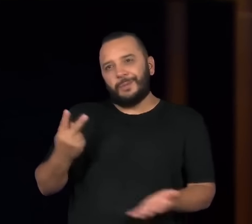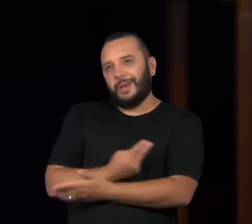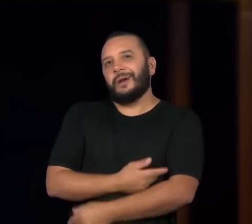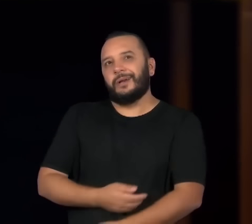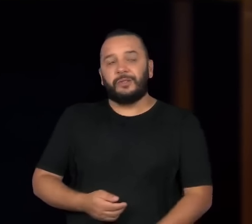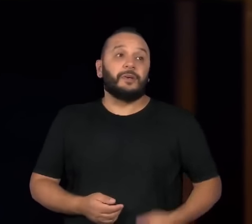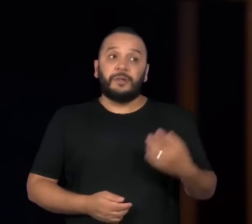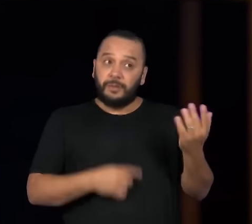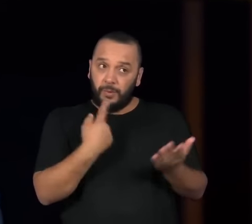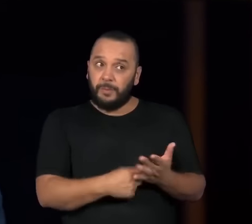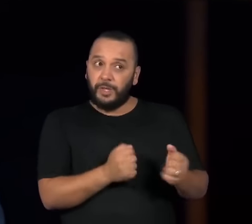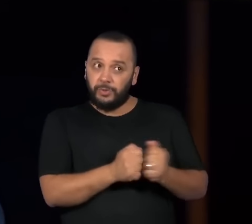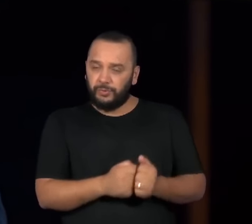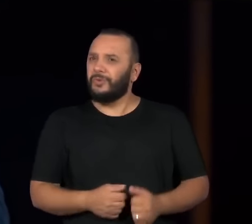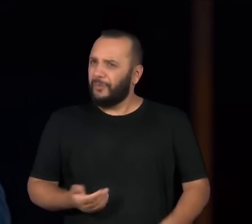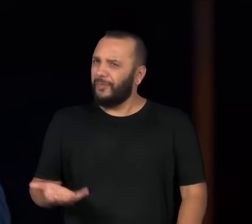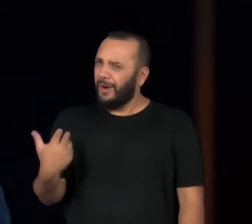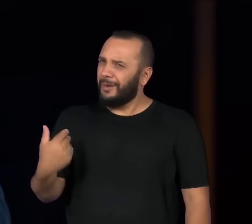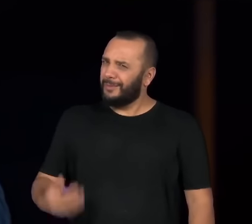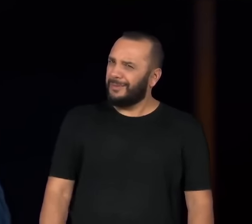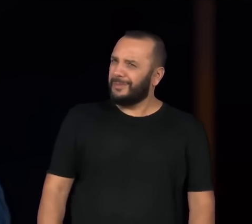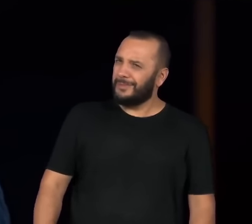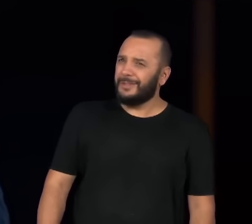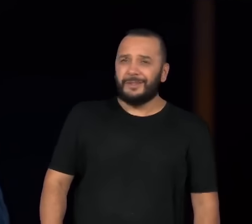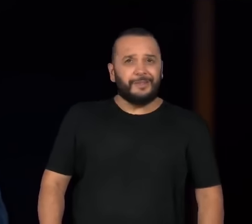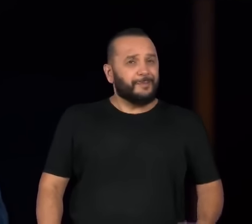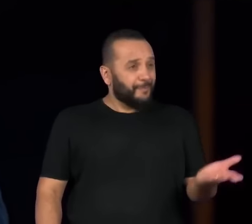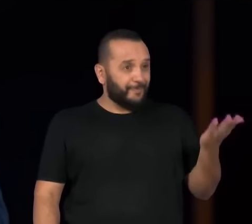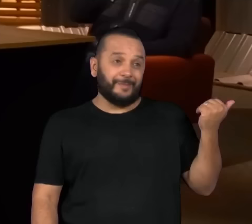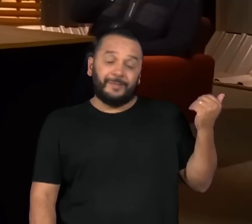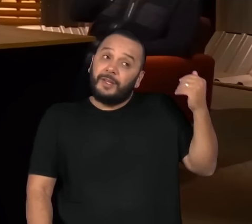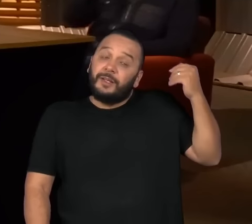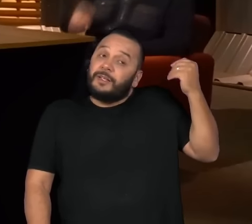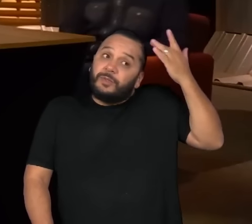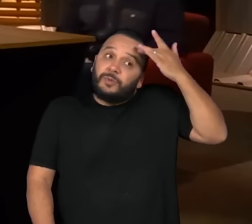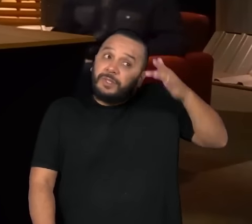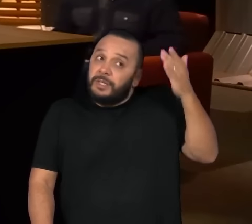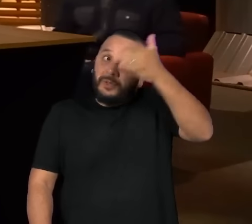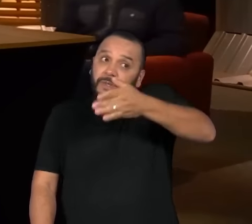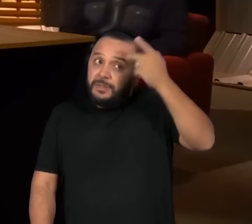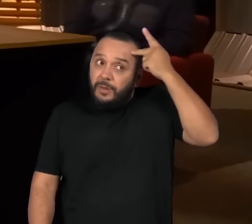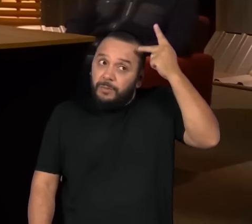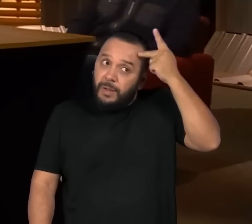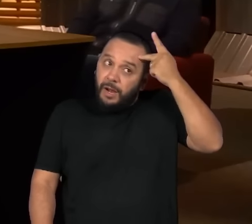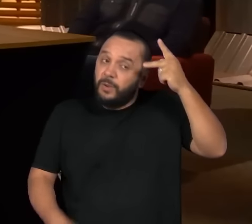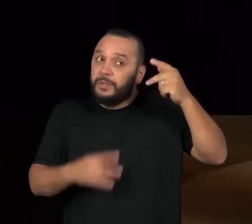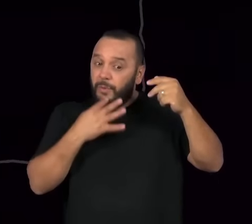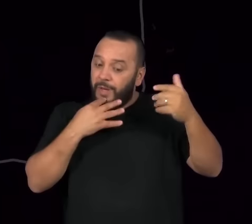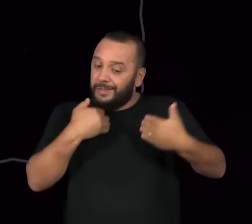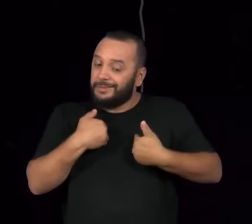vamos junto? Vamos, porra. Eu não sei se eu posso ir em São Paulo e Santos, porque a coisa tá...